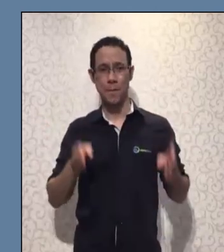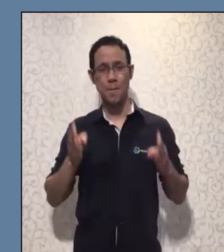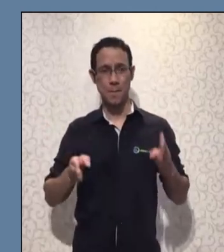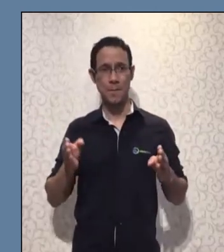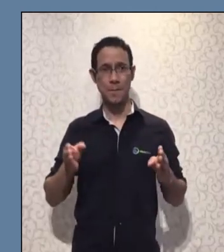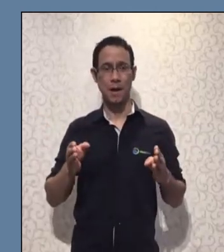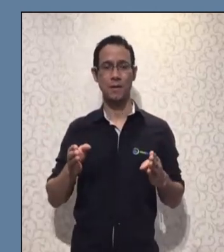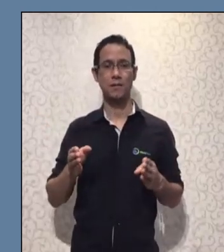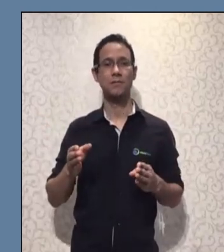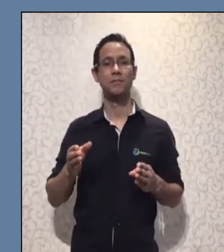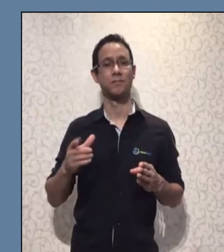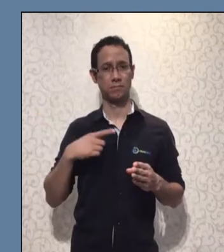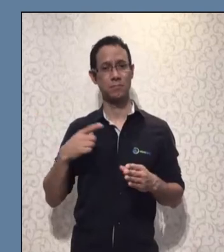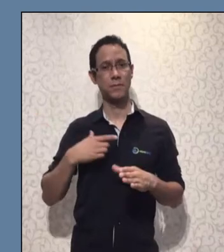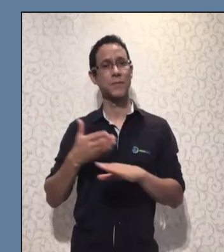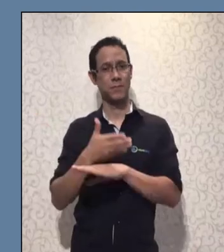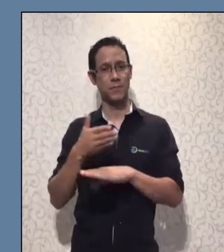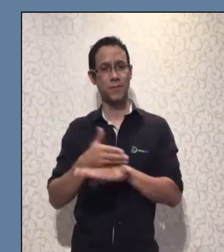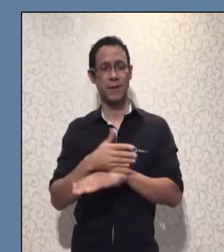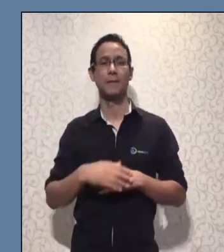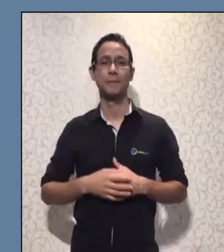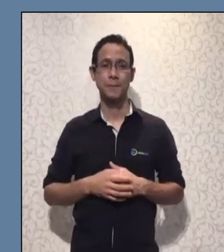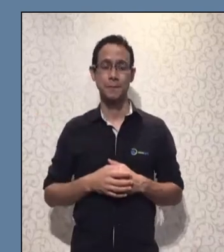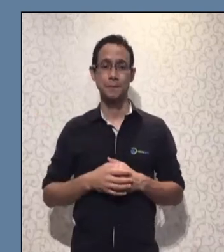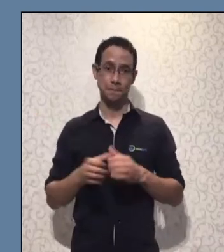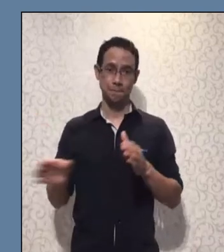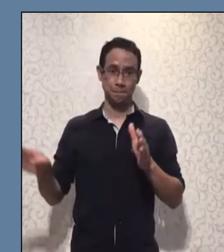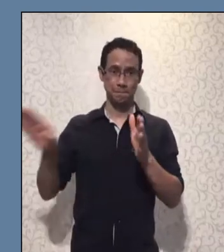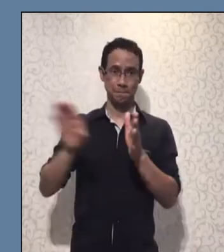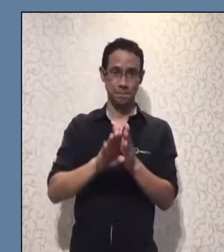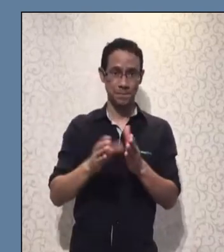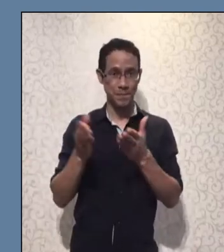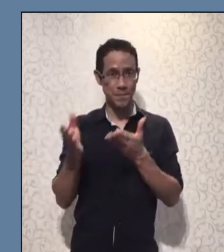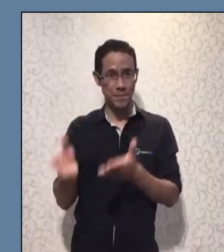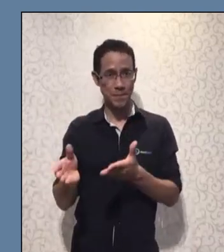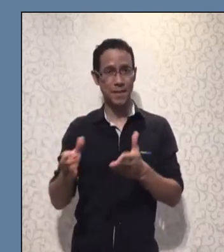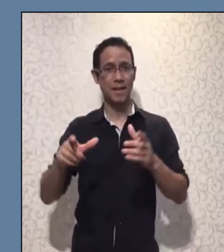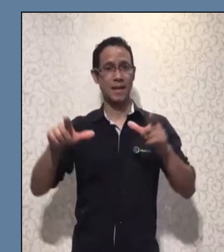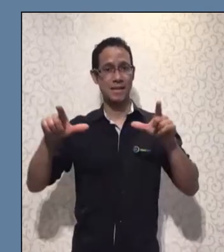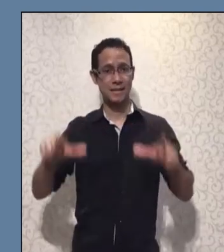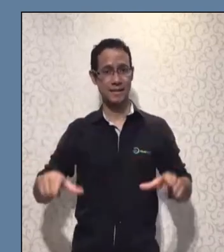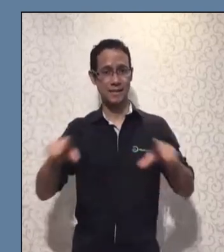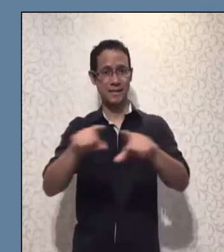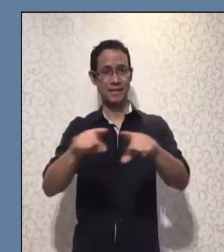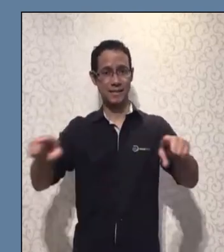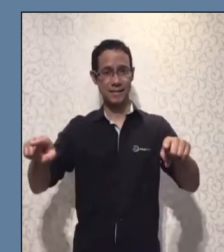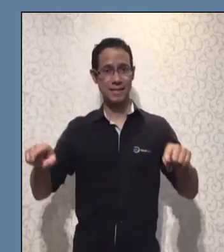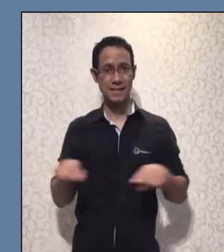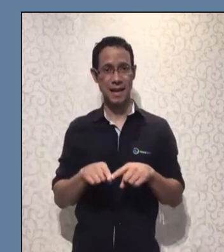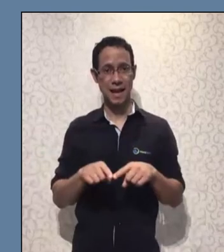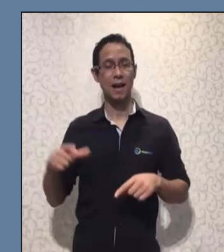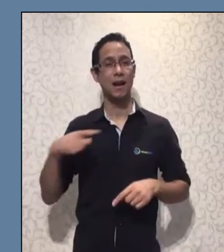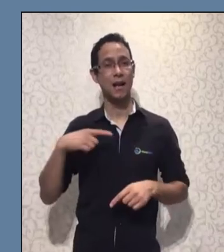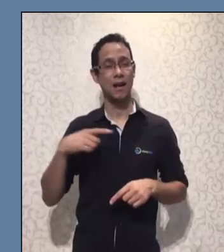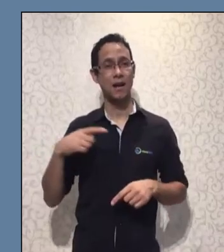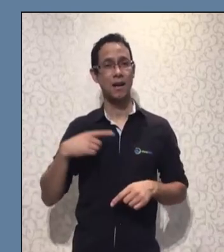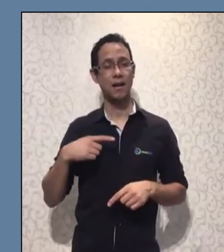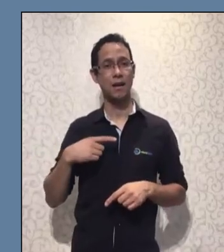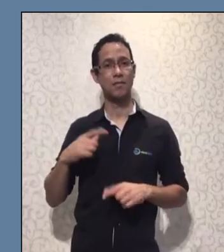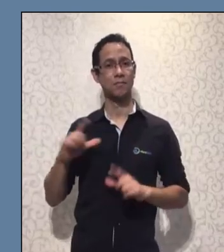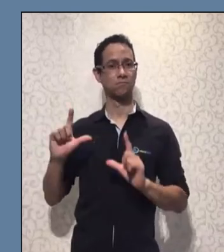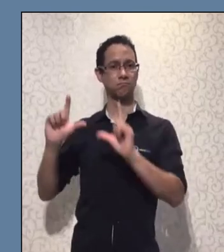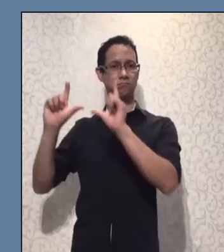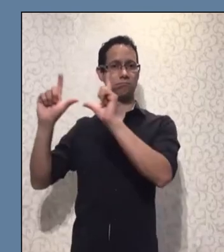ali. Ora, quando você chega naquela sala e você tem uma obra de